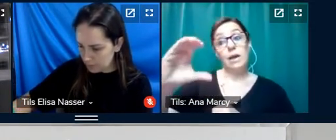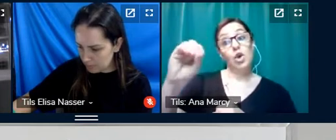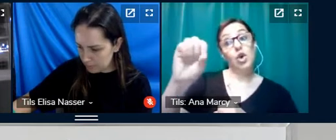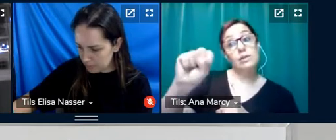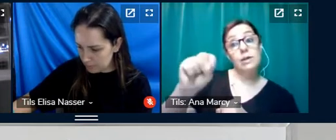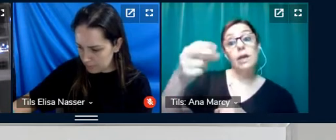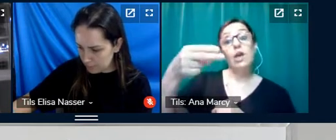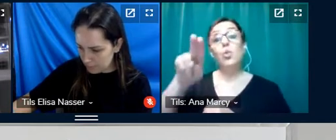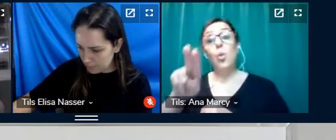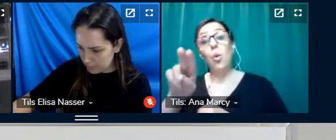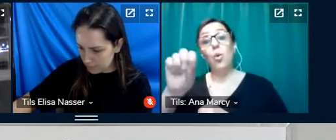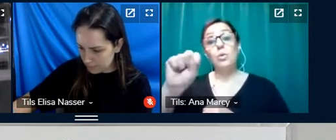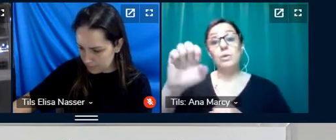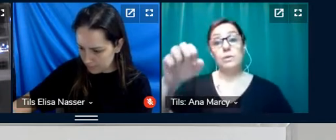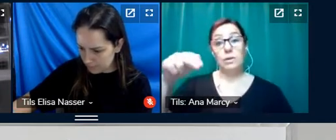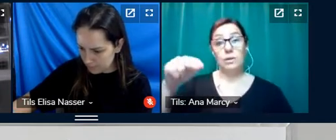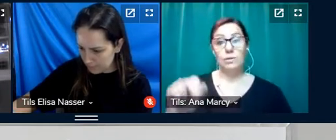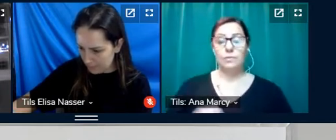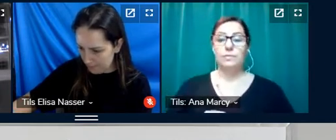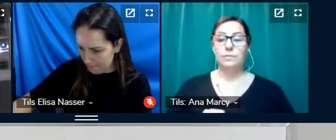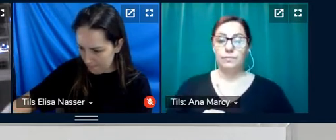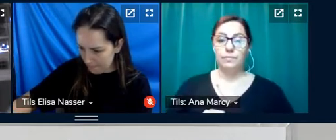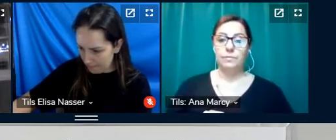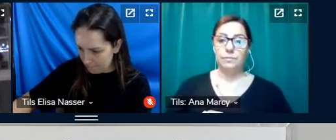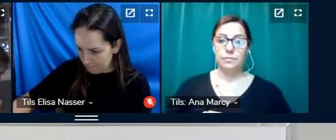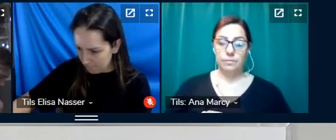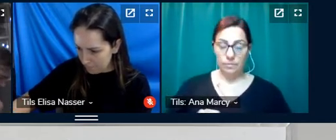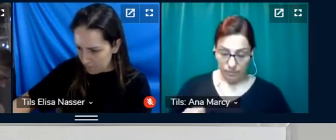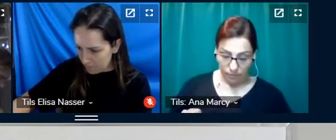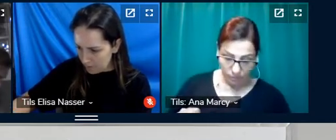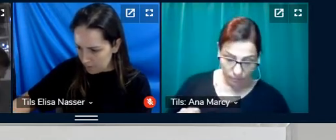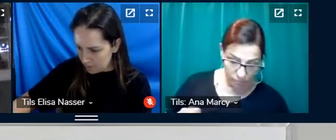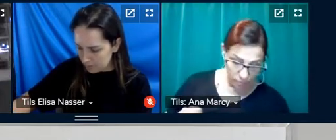usar. Se vai usar seno ou cosseno.